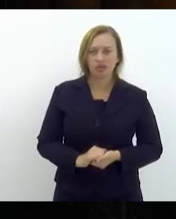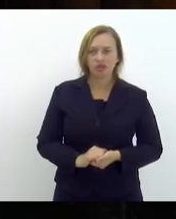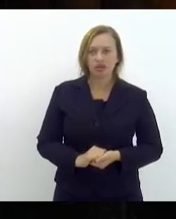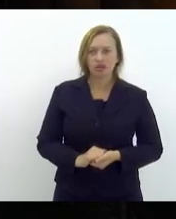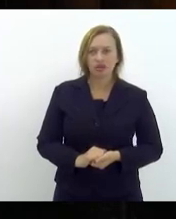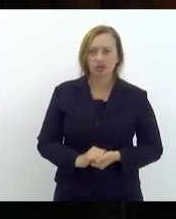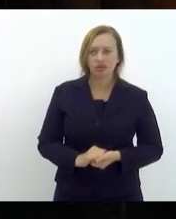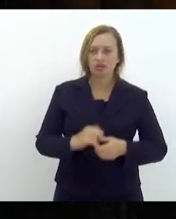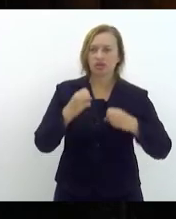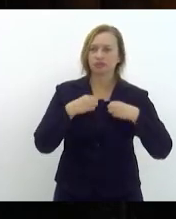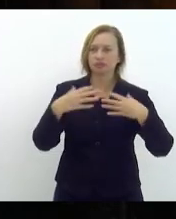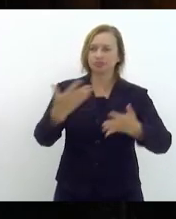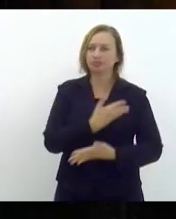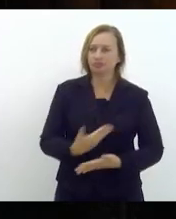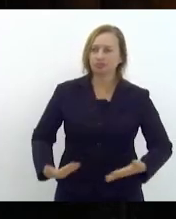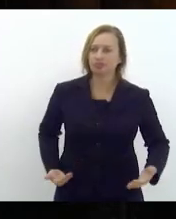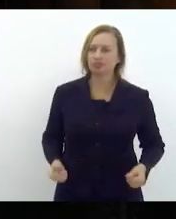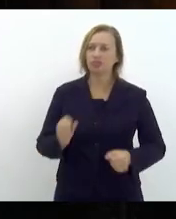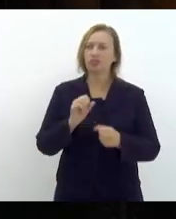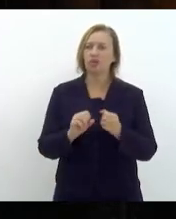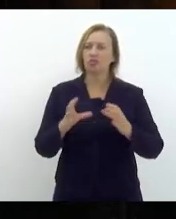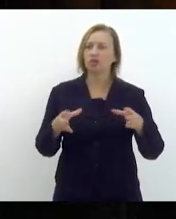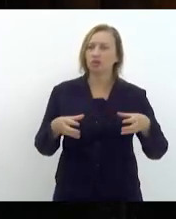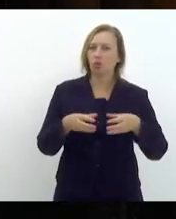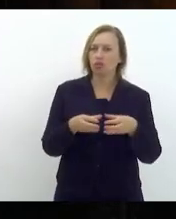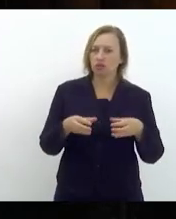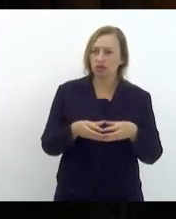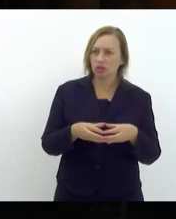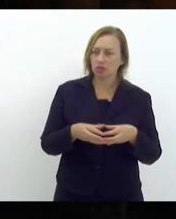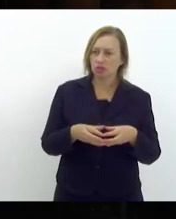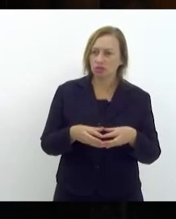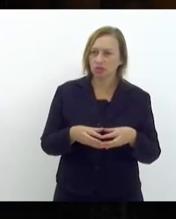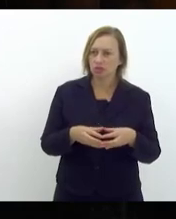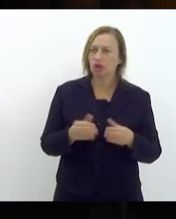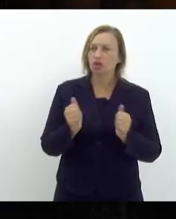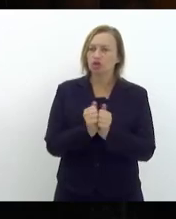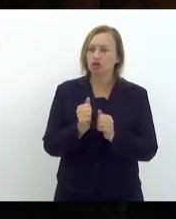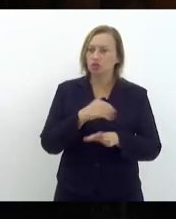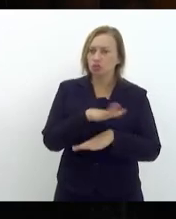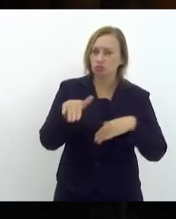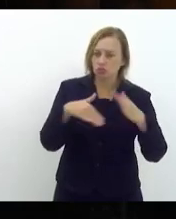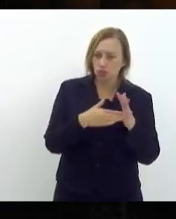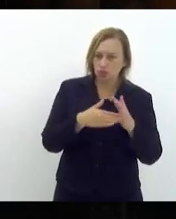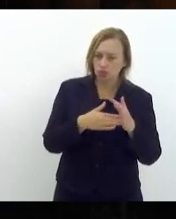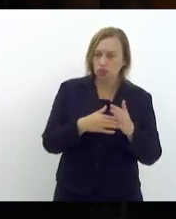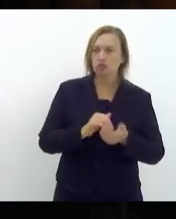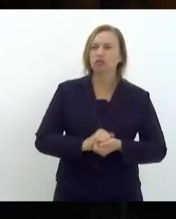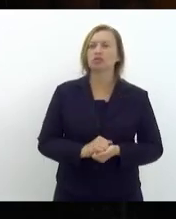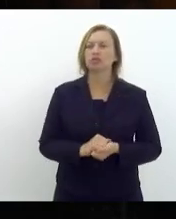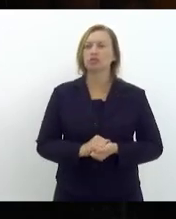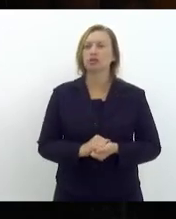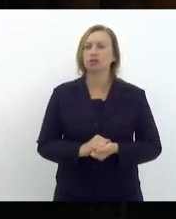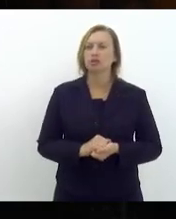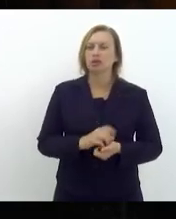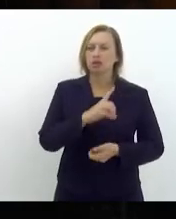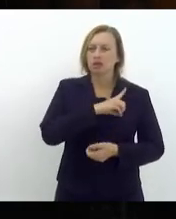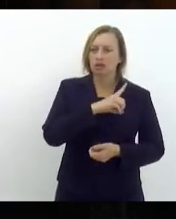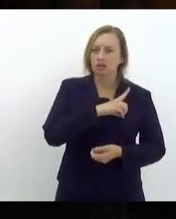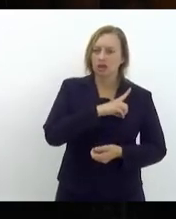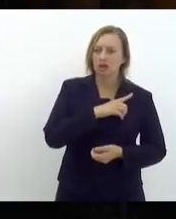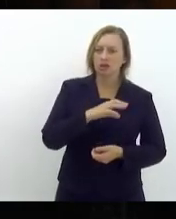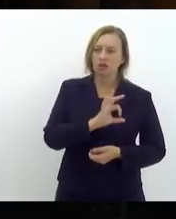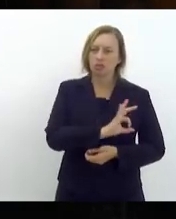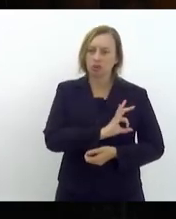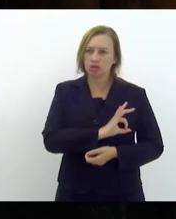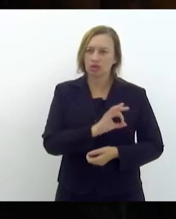eu disse a público que realizei pela comissão junto com todos os membros a delegada da polícia federal